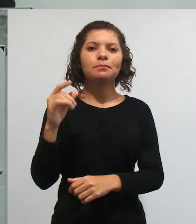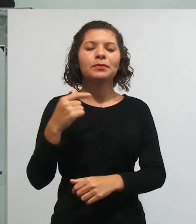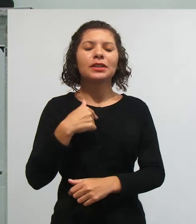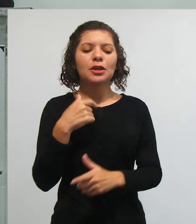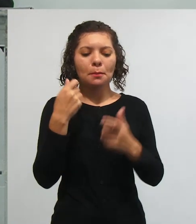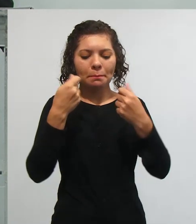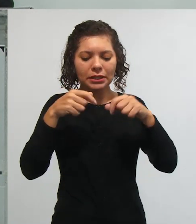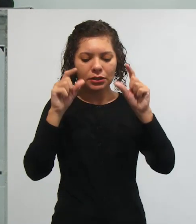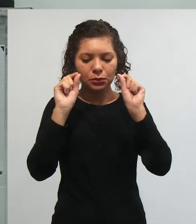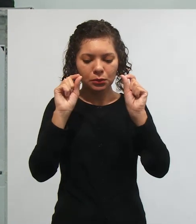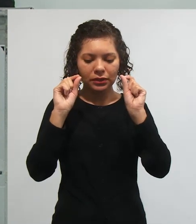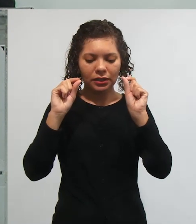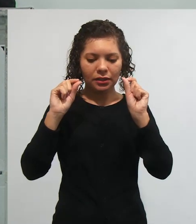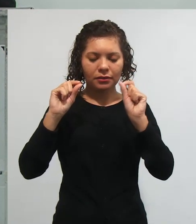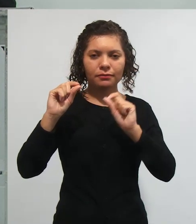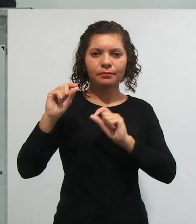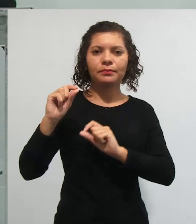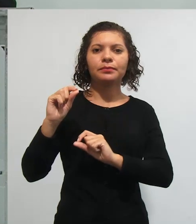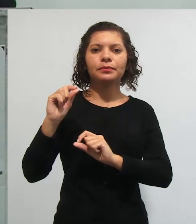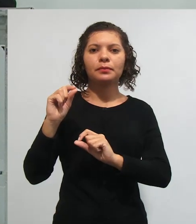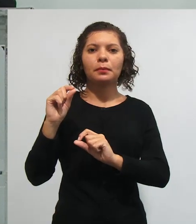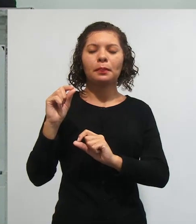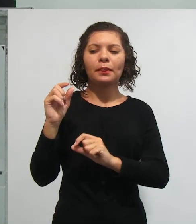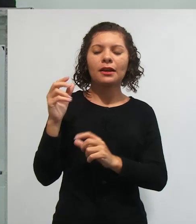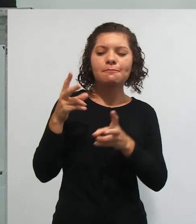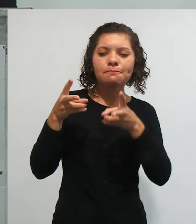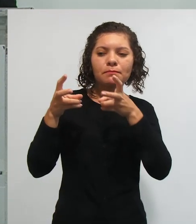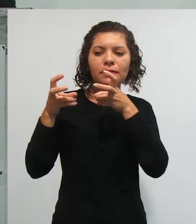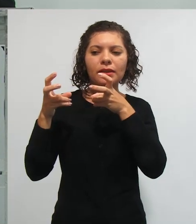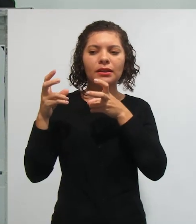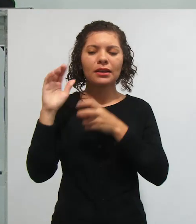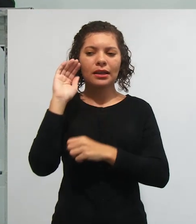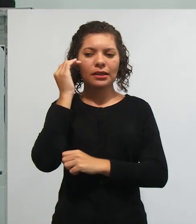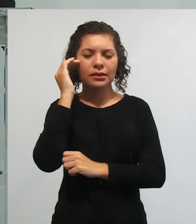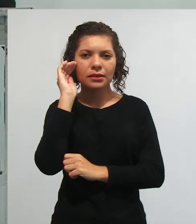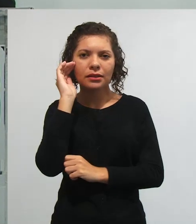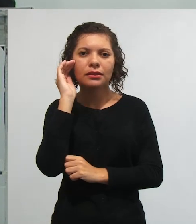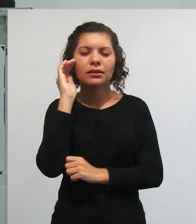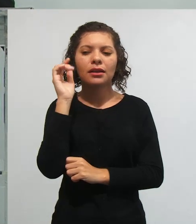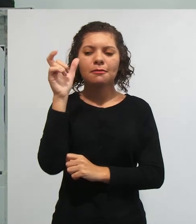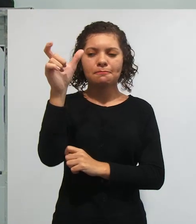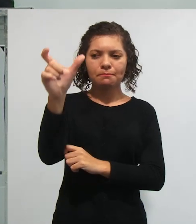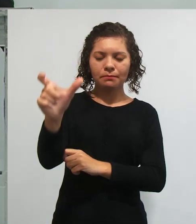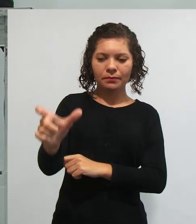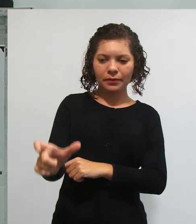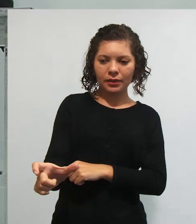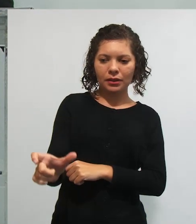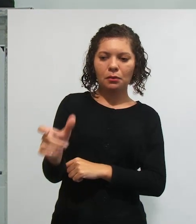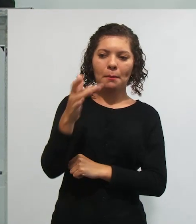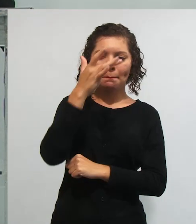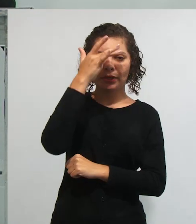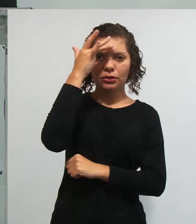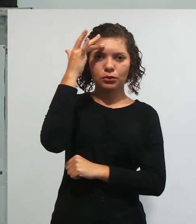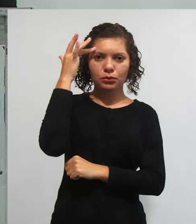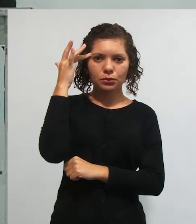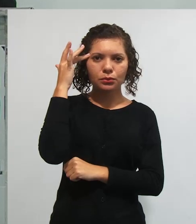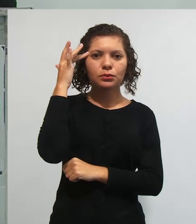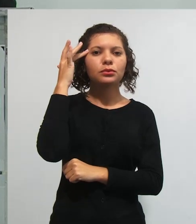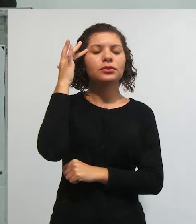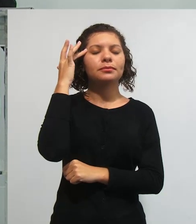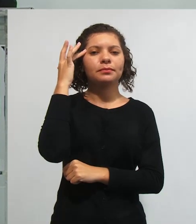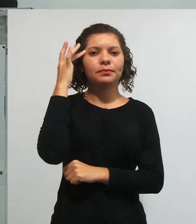essa identidade dele essa nacionalidade dele eu preciso compreender ele como um todo como um ser